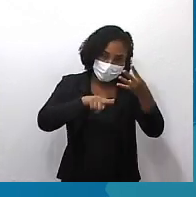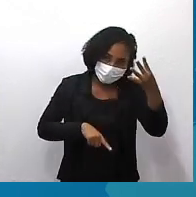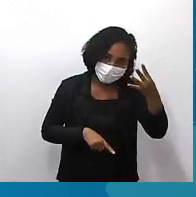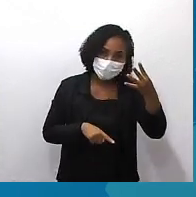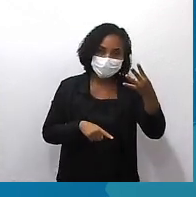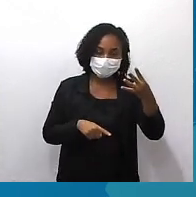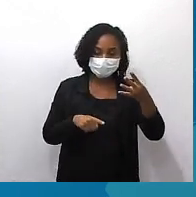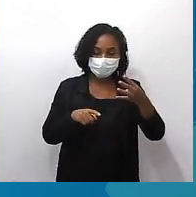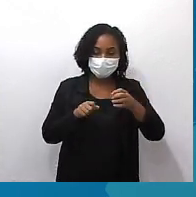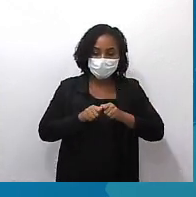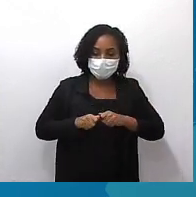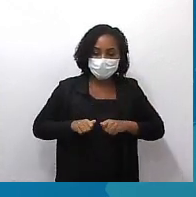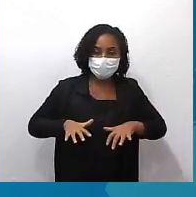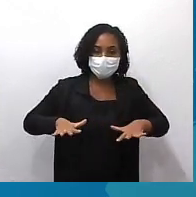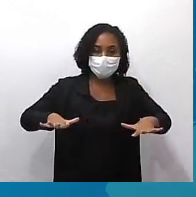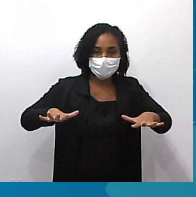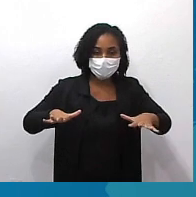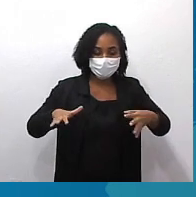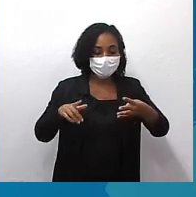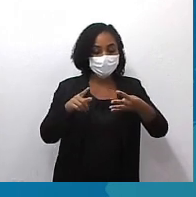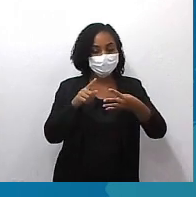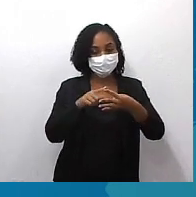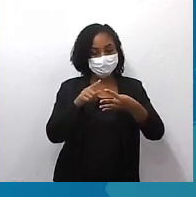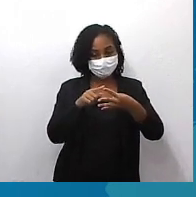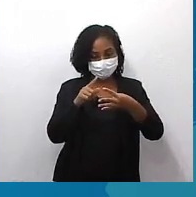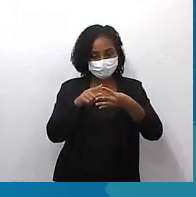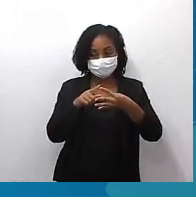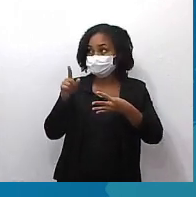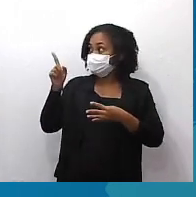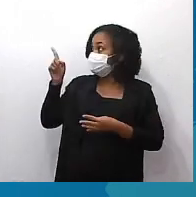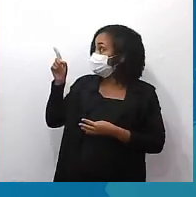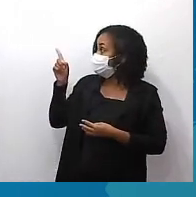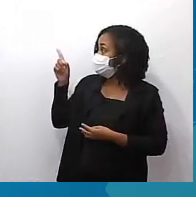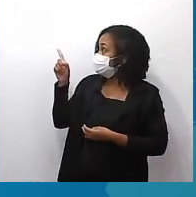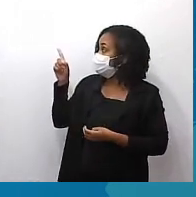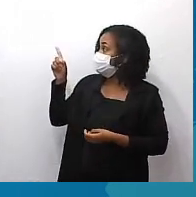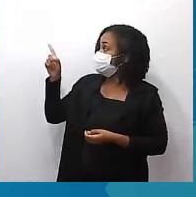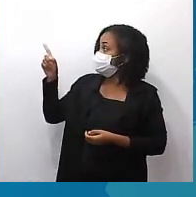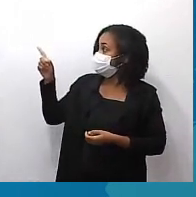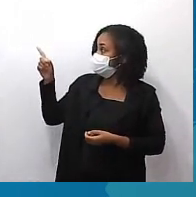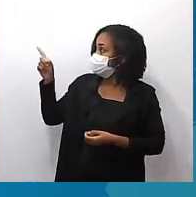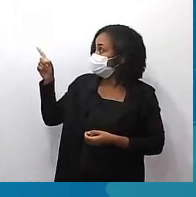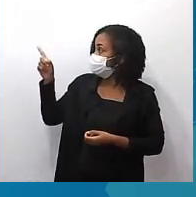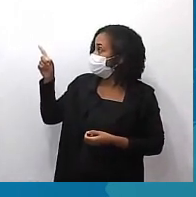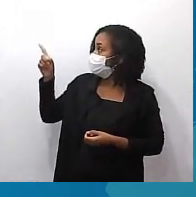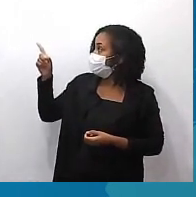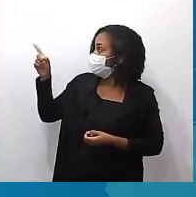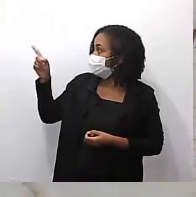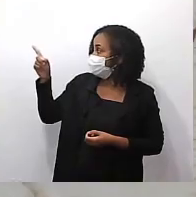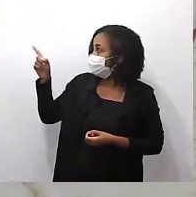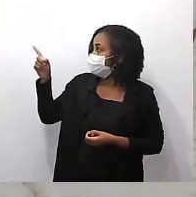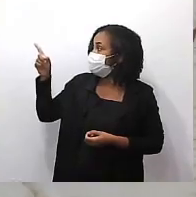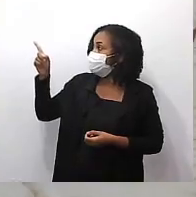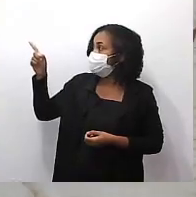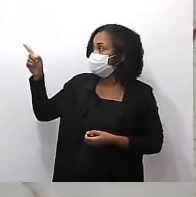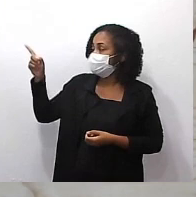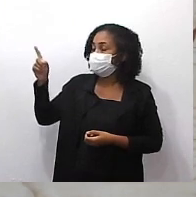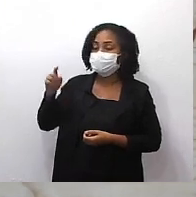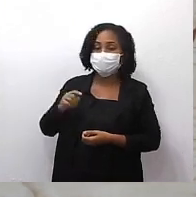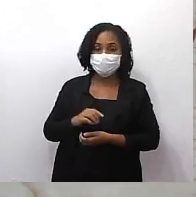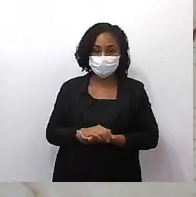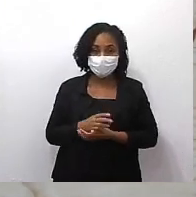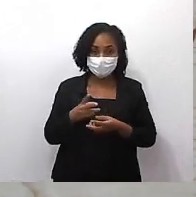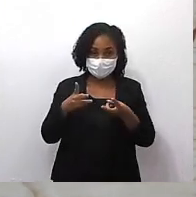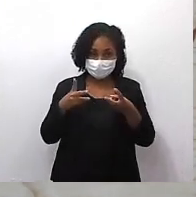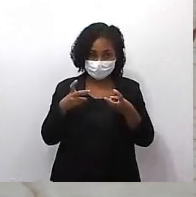de drenagem principais dos rios. Repetindo, a exorreica, a endorreica, a arreica e